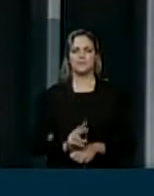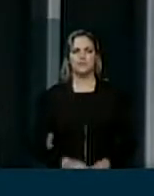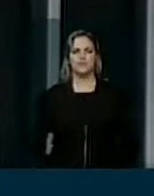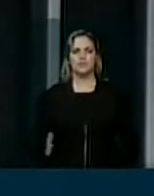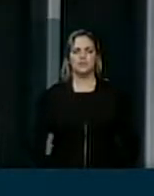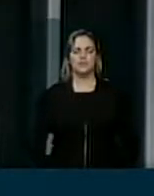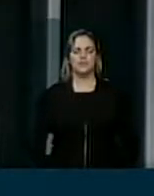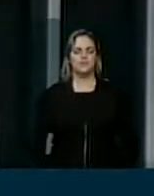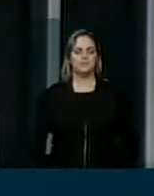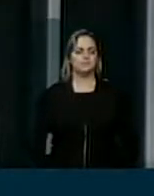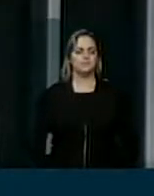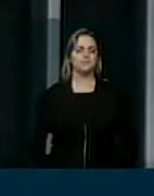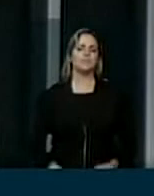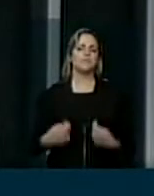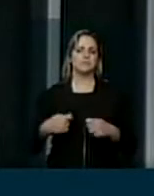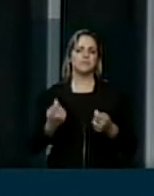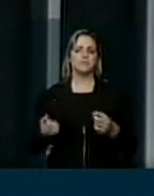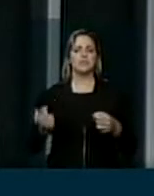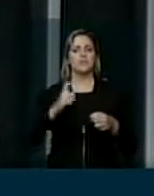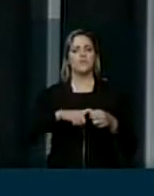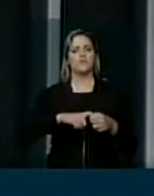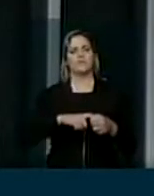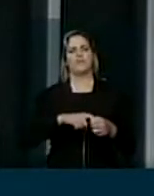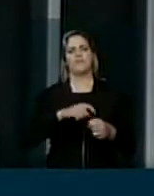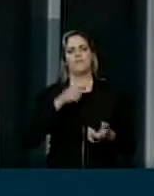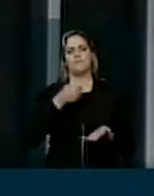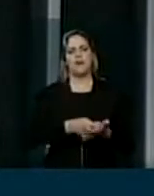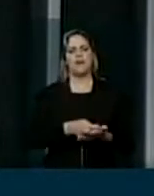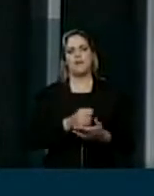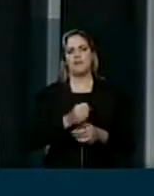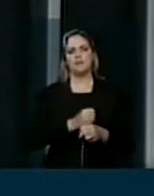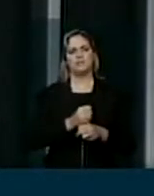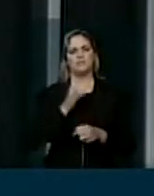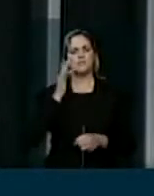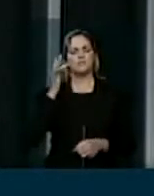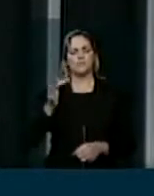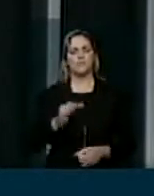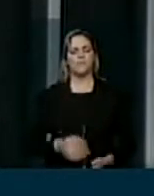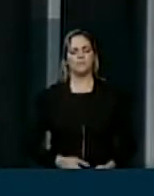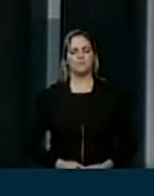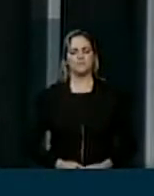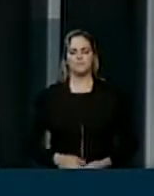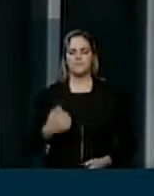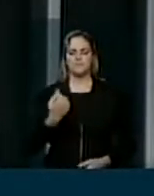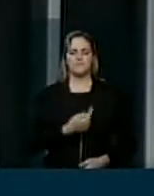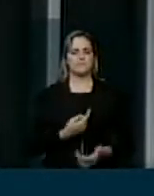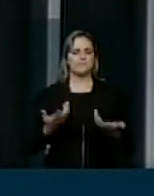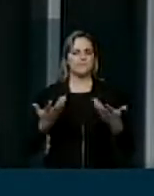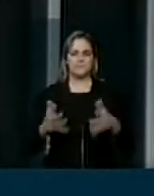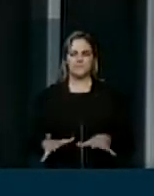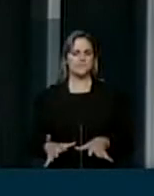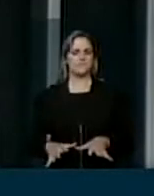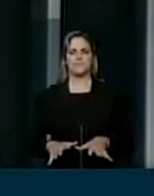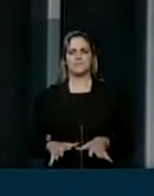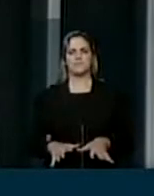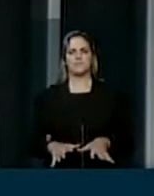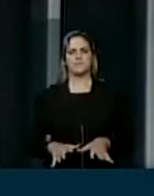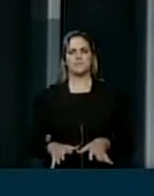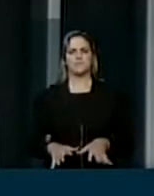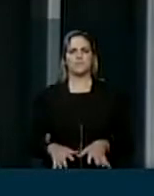Estado, com 3 bilhões de reais de financiamento para a infraestrutura, que na verdade nada mais é do